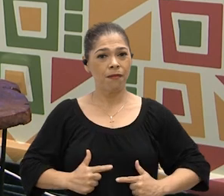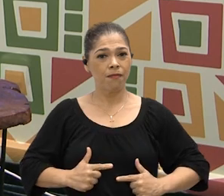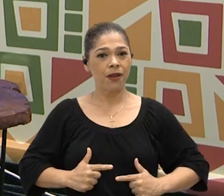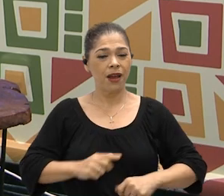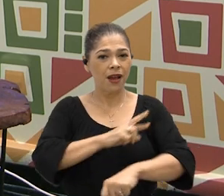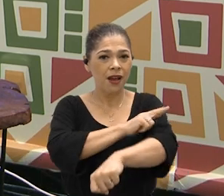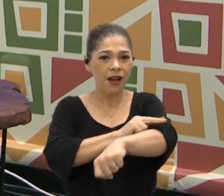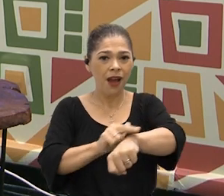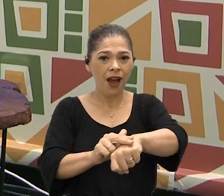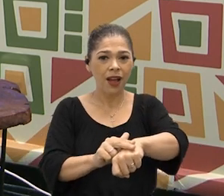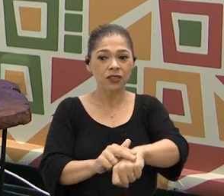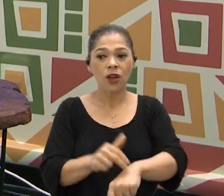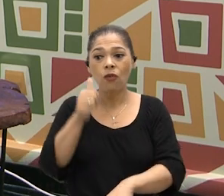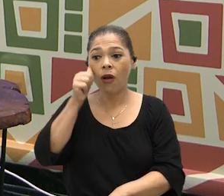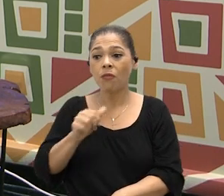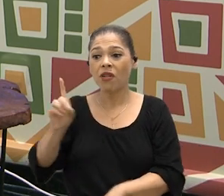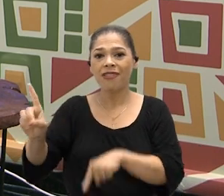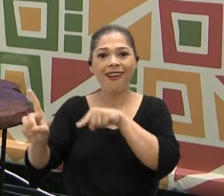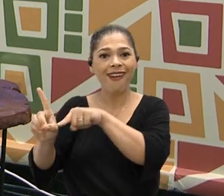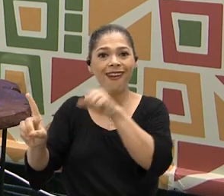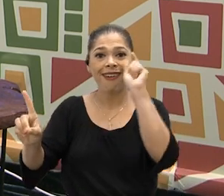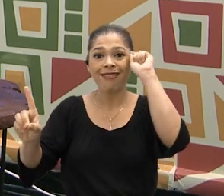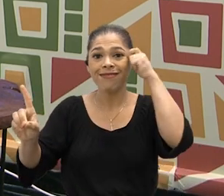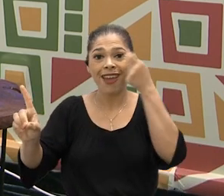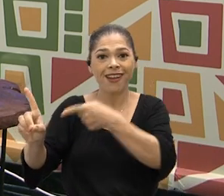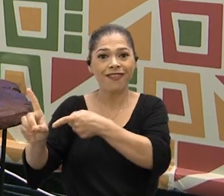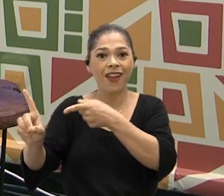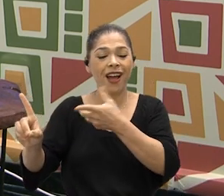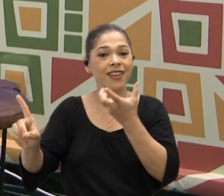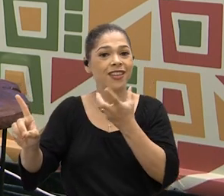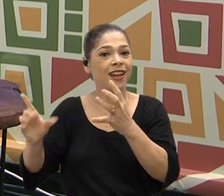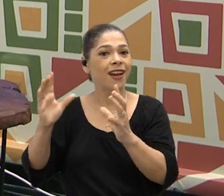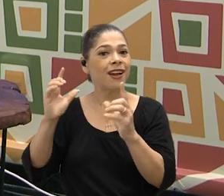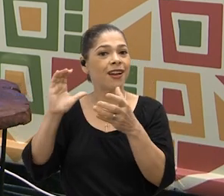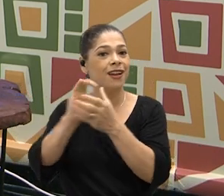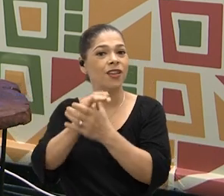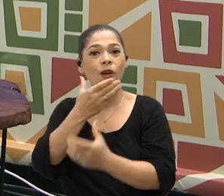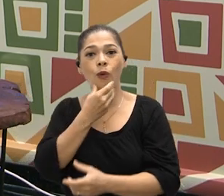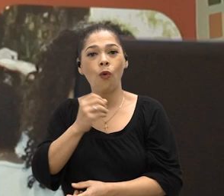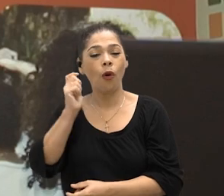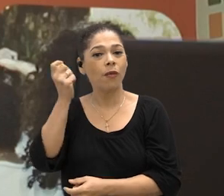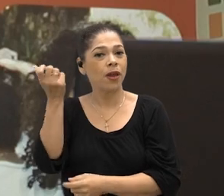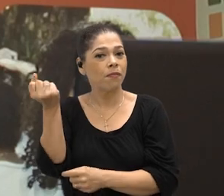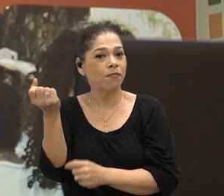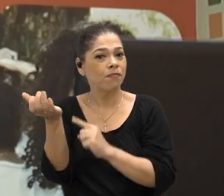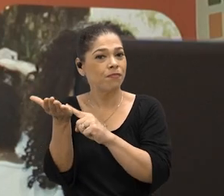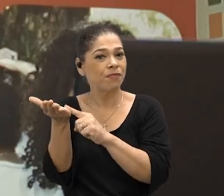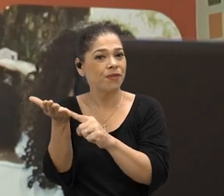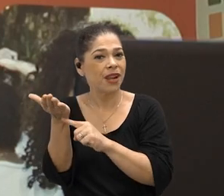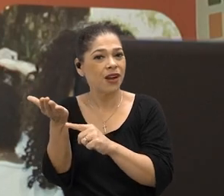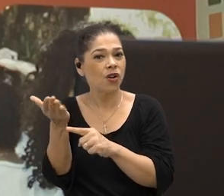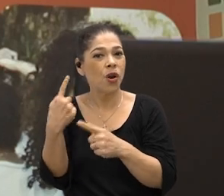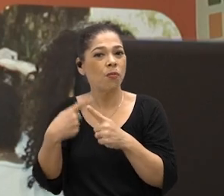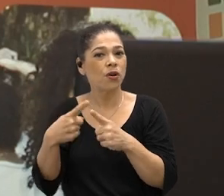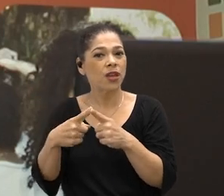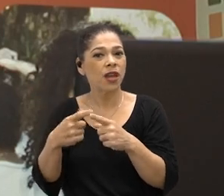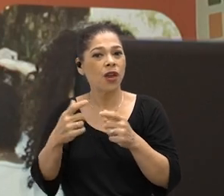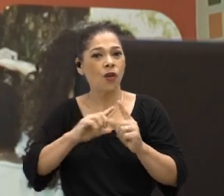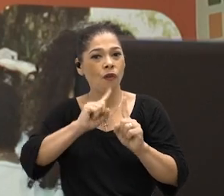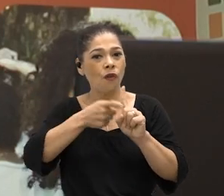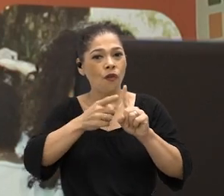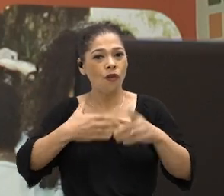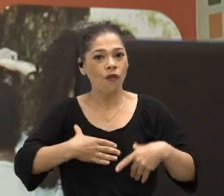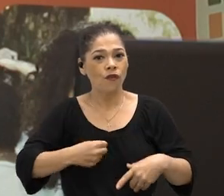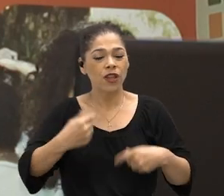isso dito por uma mulher negra para limpar a raça quer dizer isso foi de uma coroa era de uma